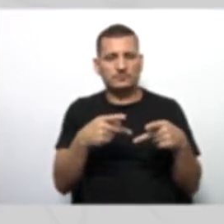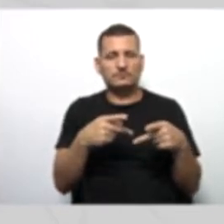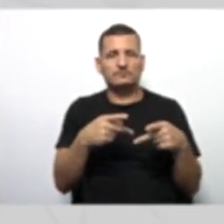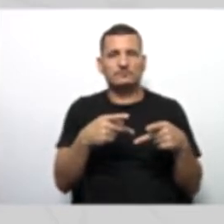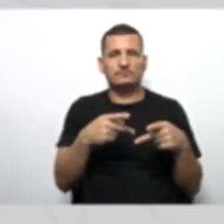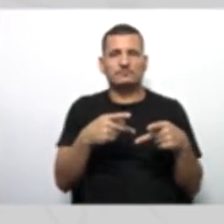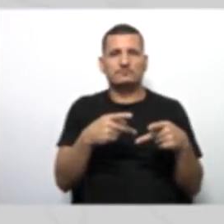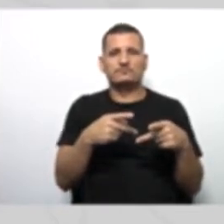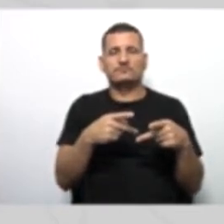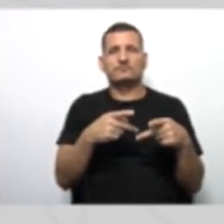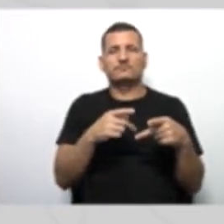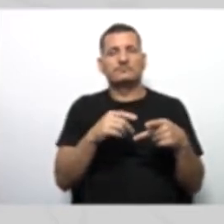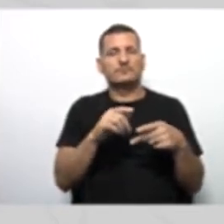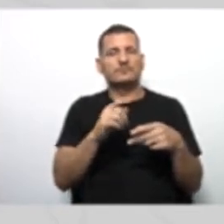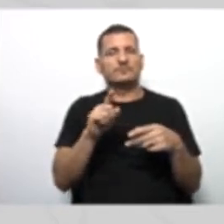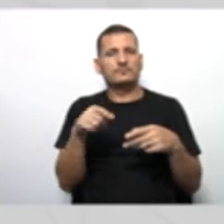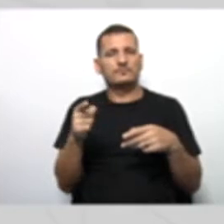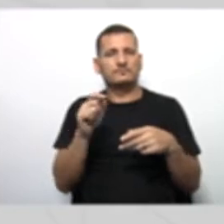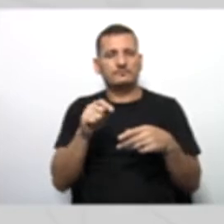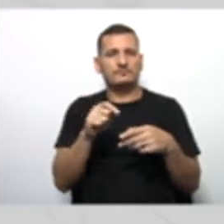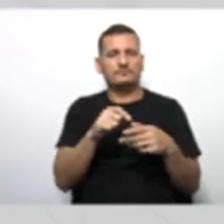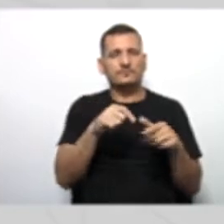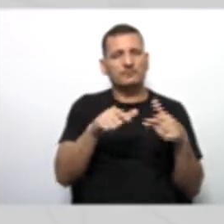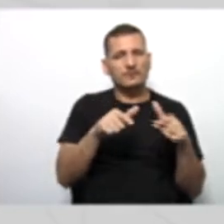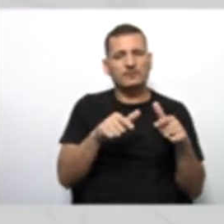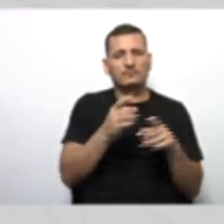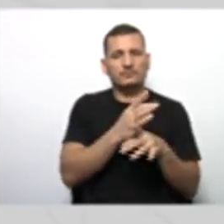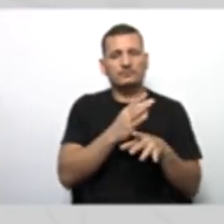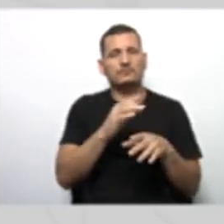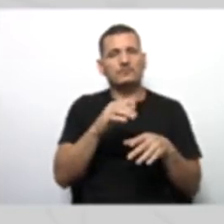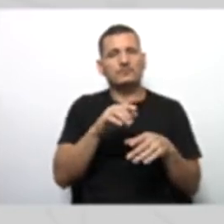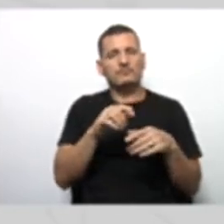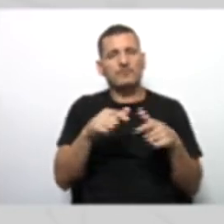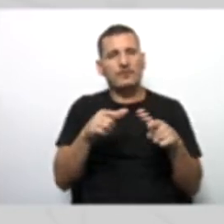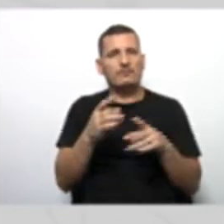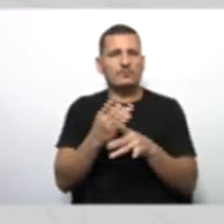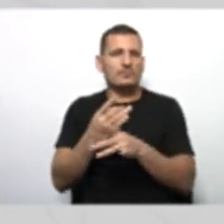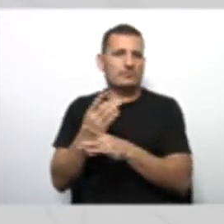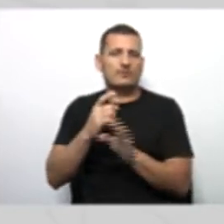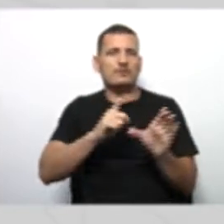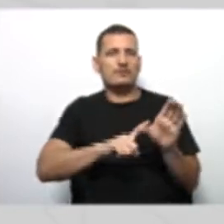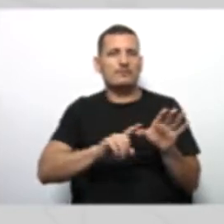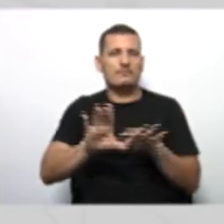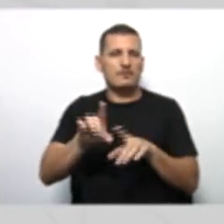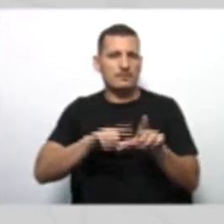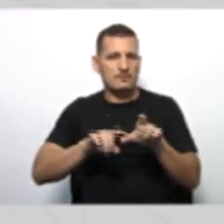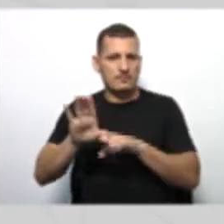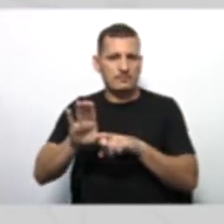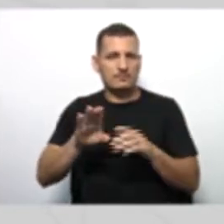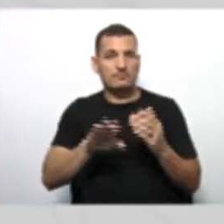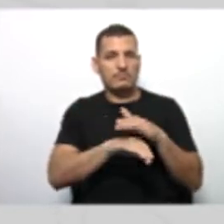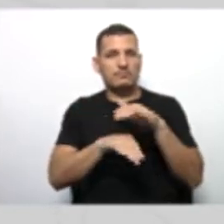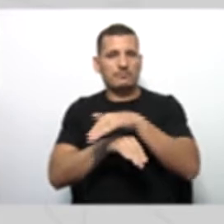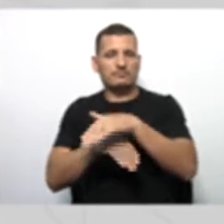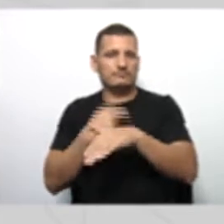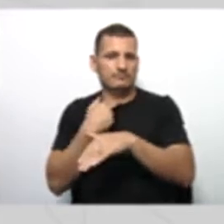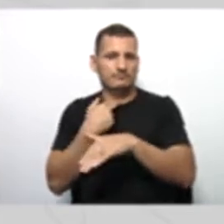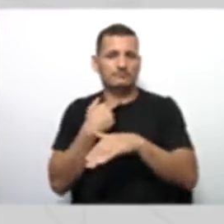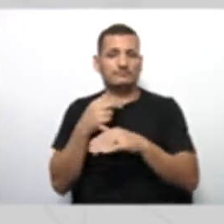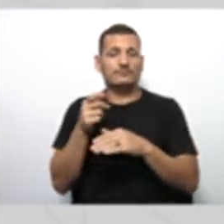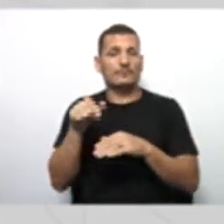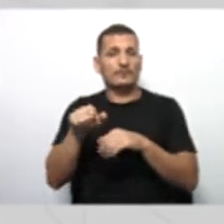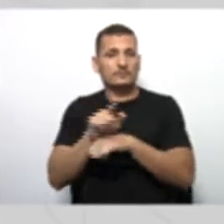forma encadeada, ou seja, uma atividade vai levar a outra, sendo que existe uma dependência entre elas, tá? Aqui no gerenciamento de riscos,